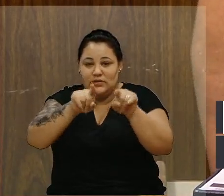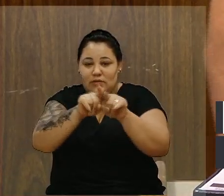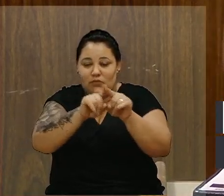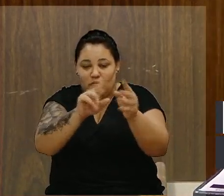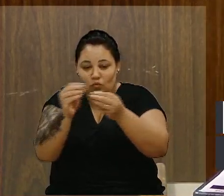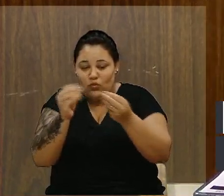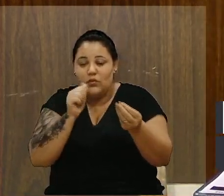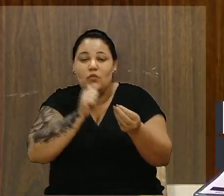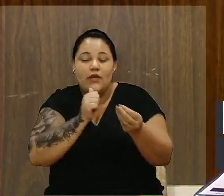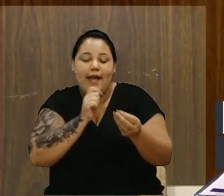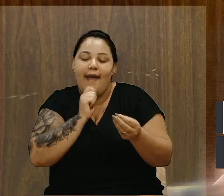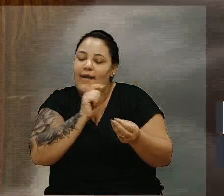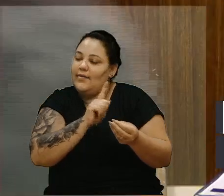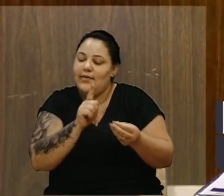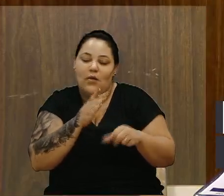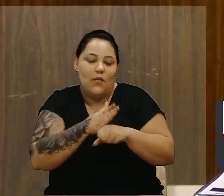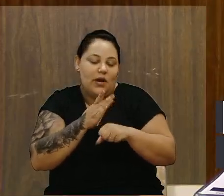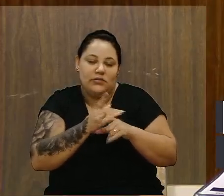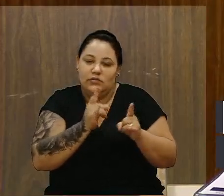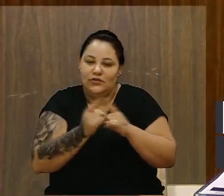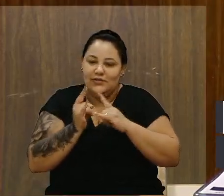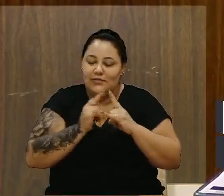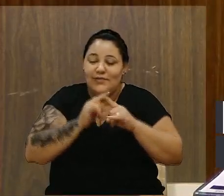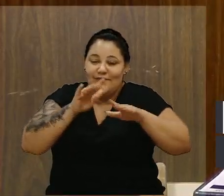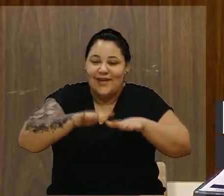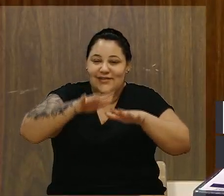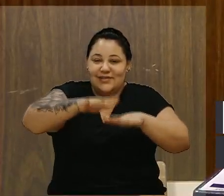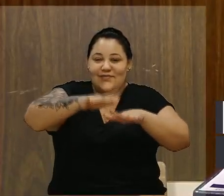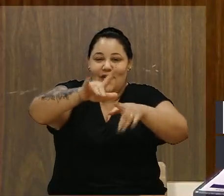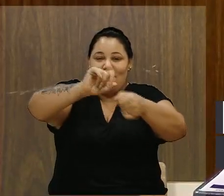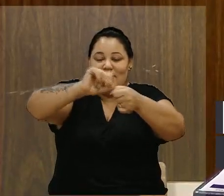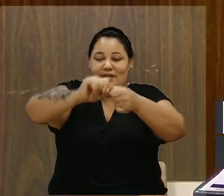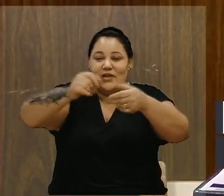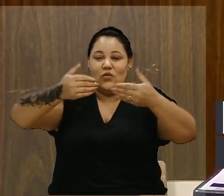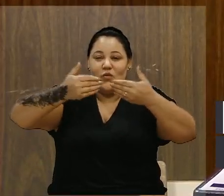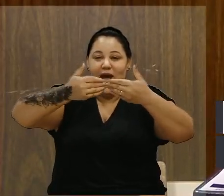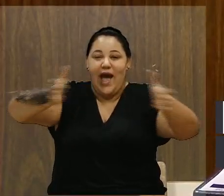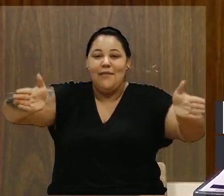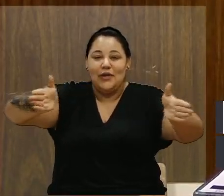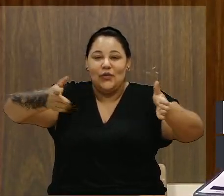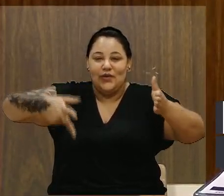possuem entidades, que vai desfilar fazendo a abertura